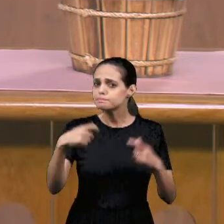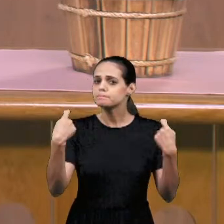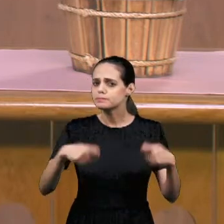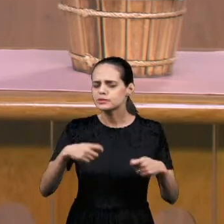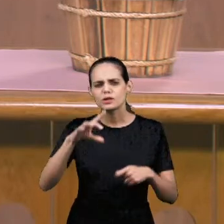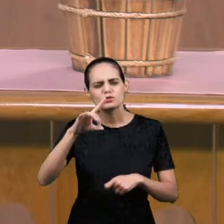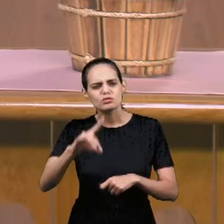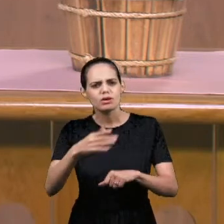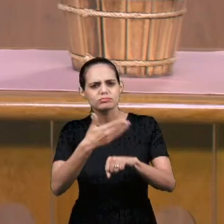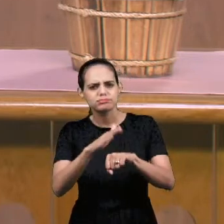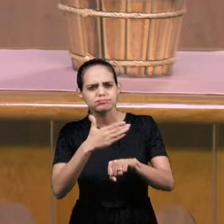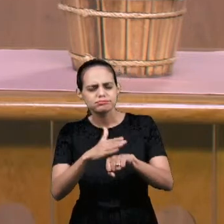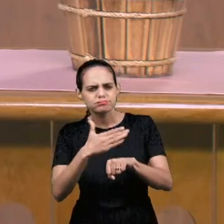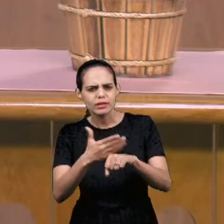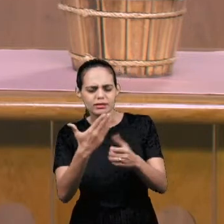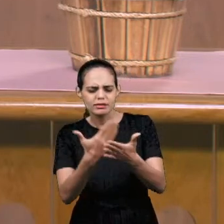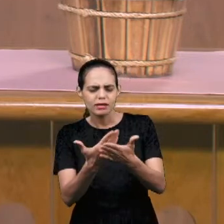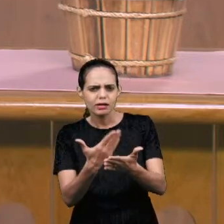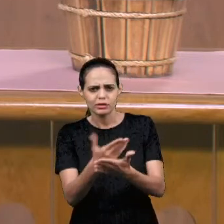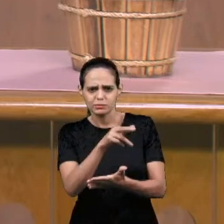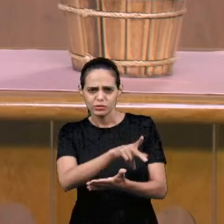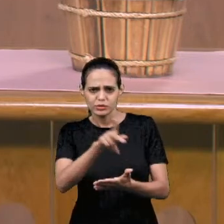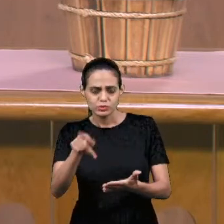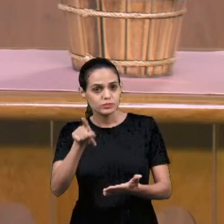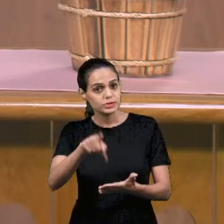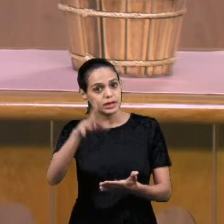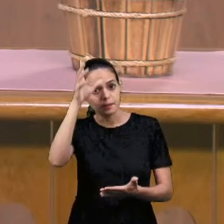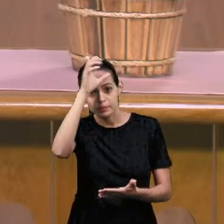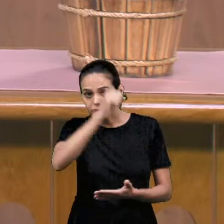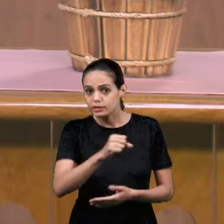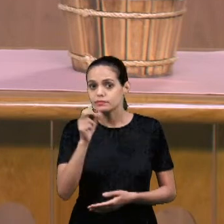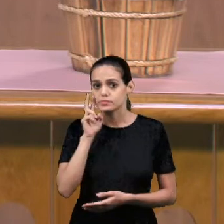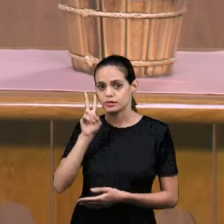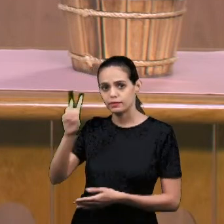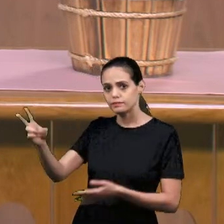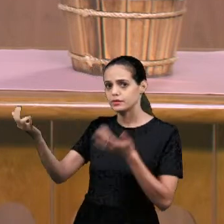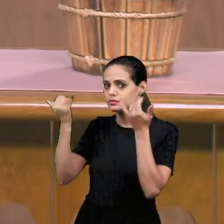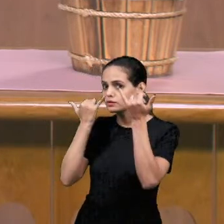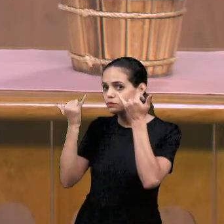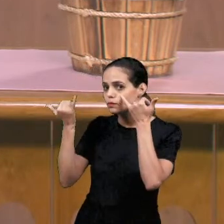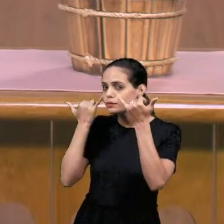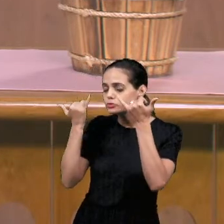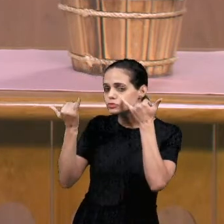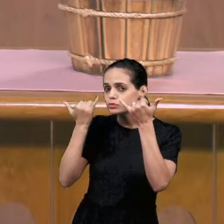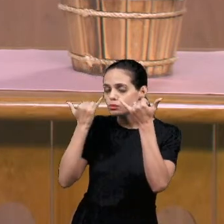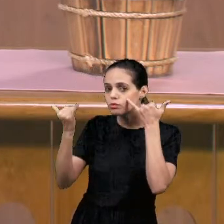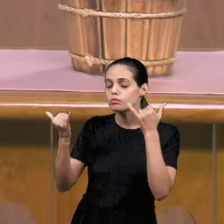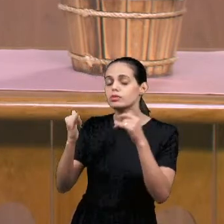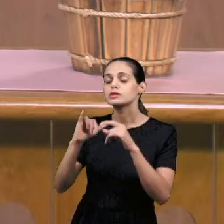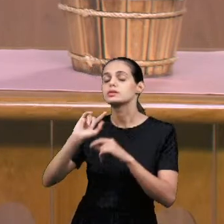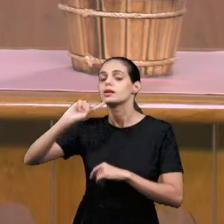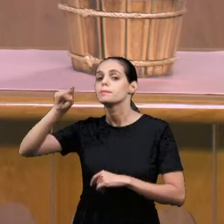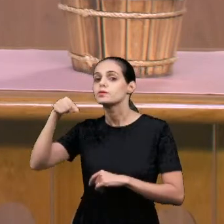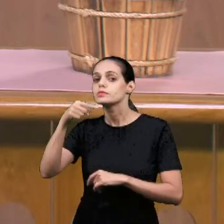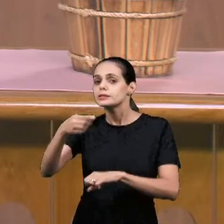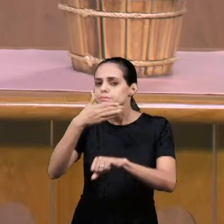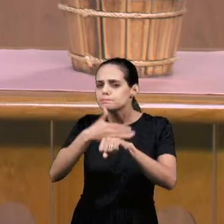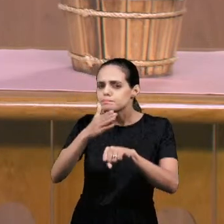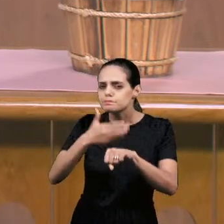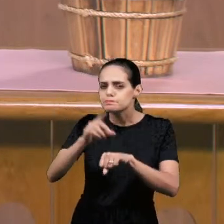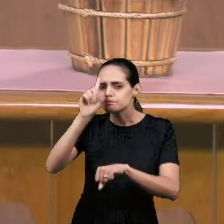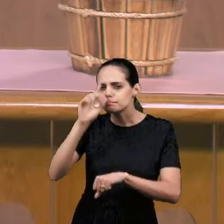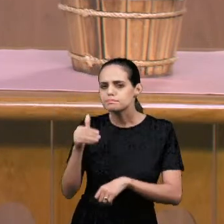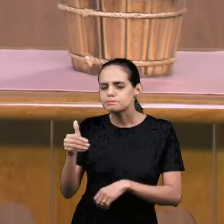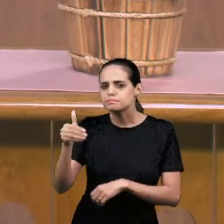tia Janaína. Na aula da tia Janaína você vai aprender, você vai ver ali as informações, mas depois você vai continuar. Tire um tempo